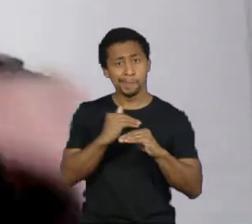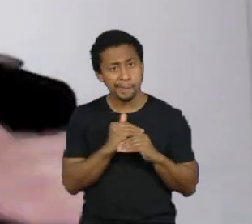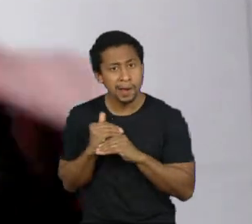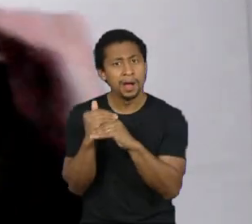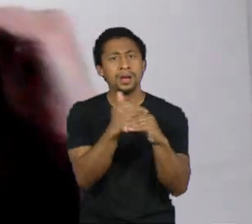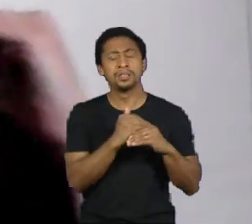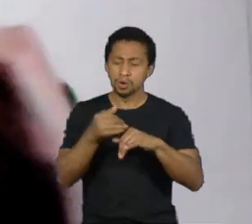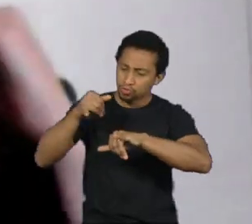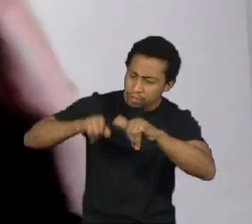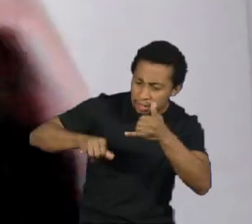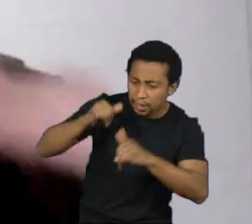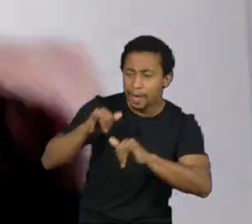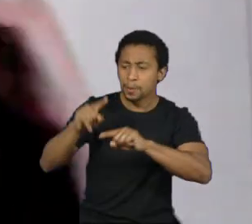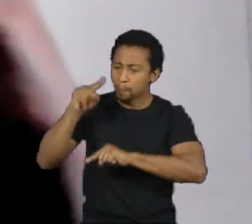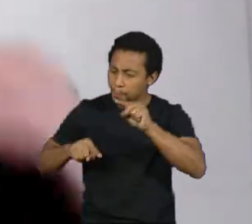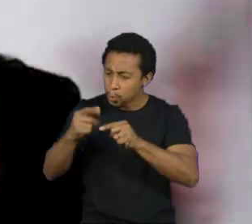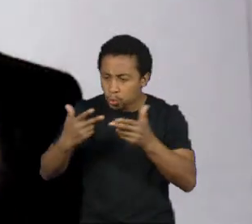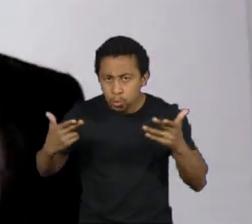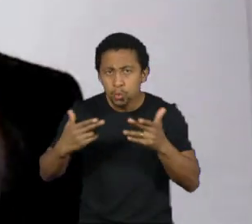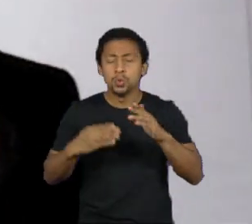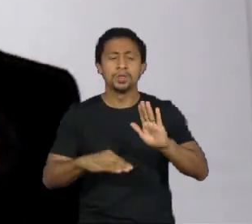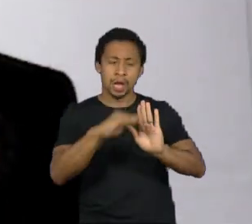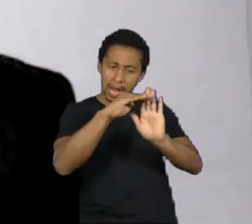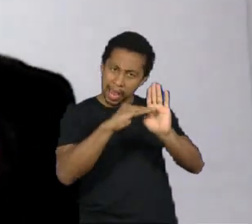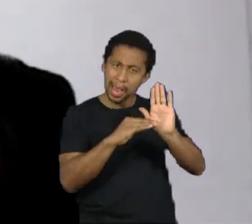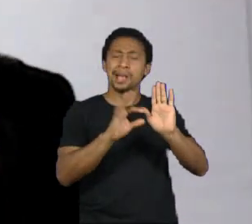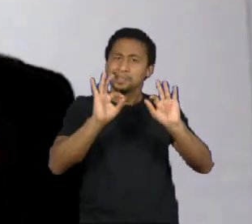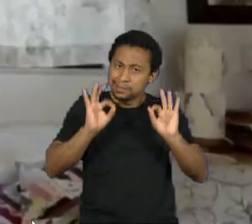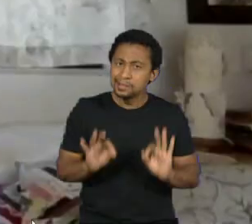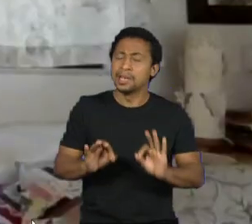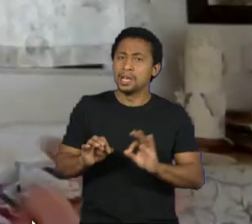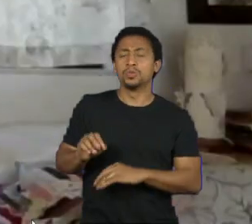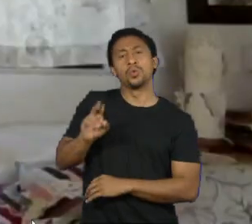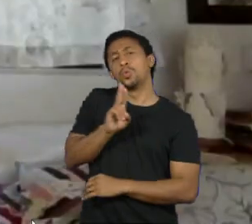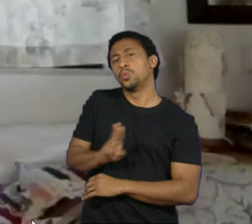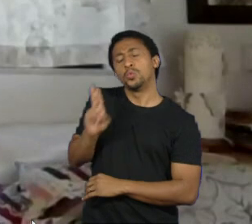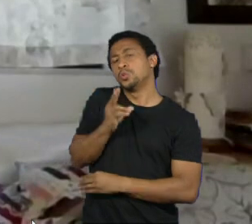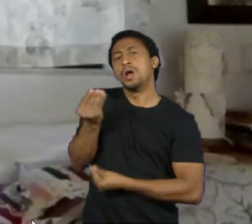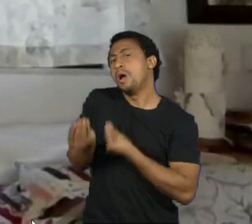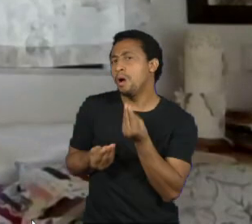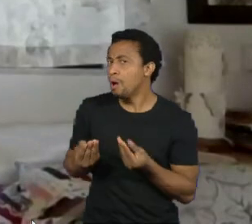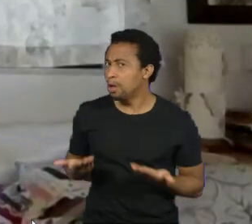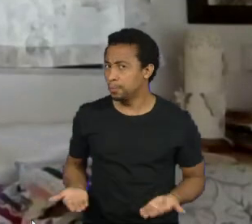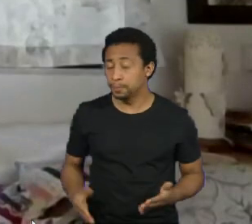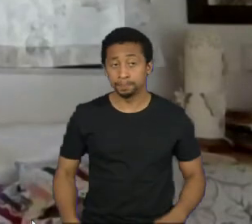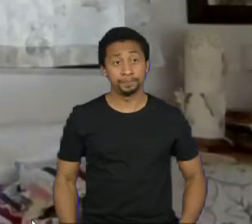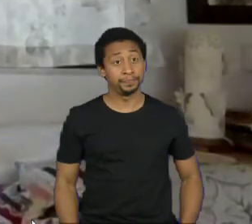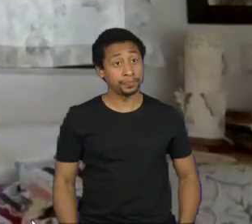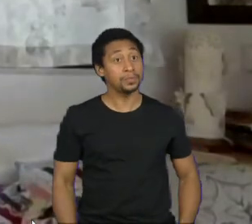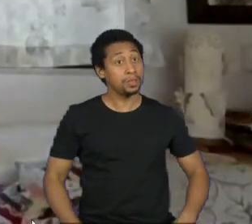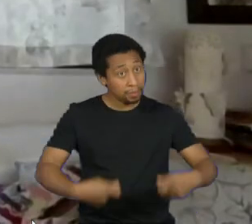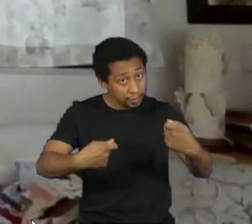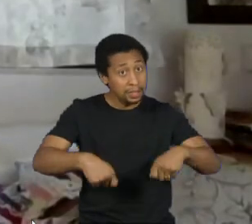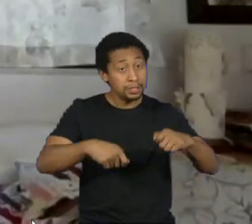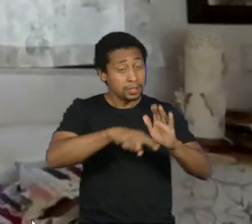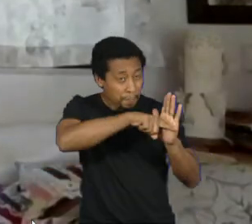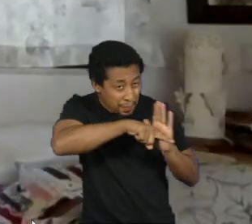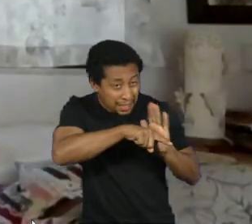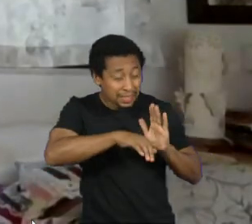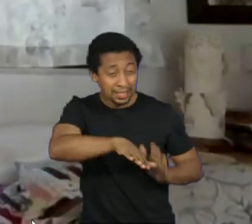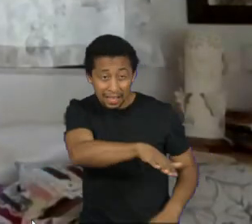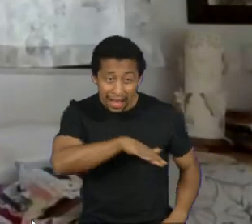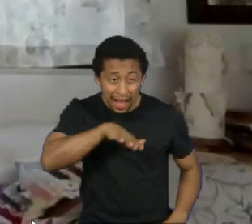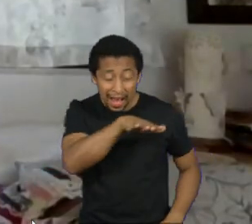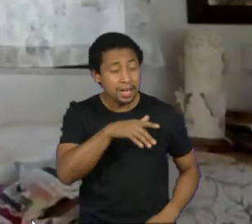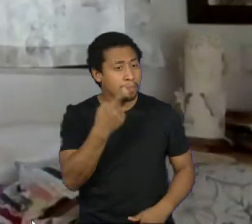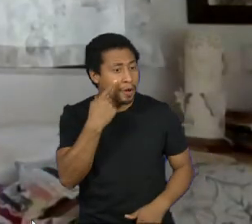de substâncias, limites, resíduos e formas de aplicar. Nós temos que dar escala para a agroecologia, nós temos que valorizar